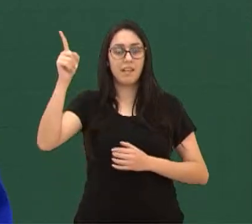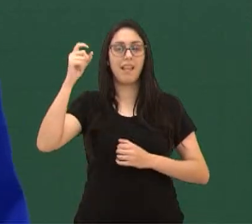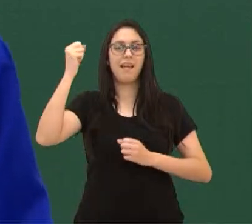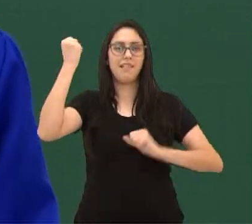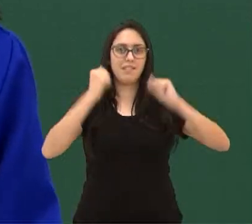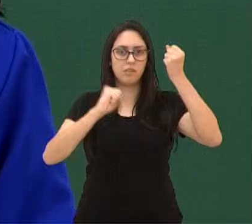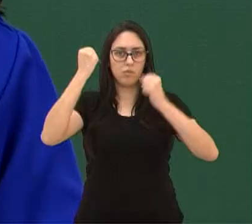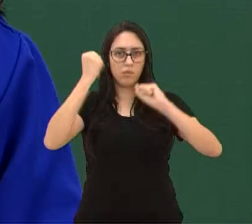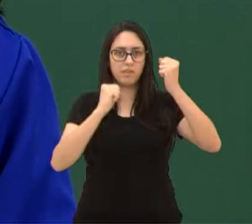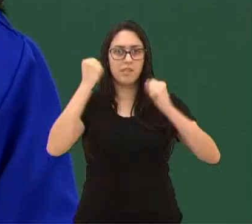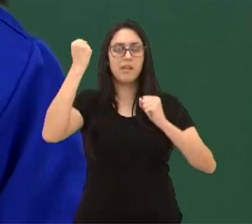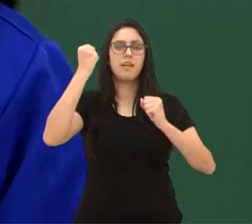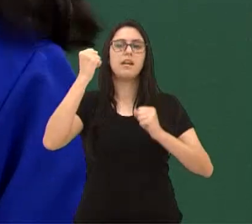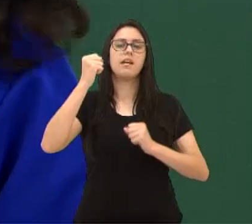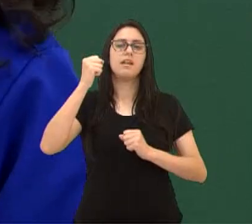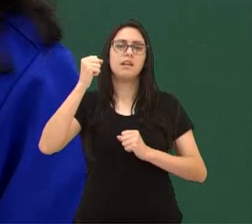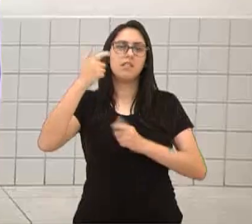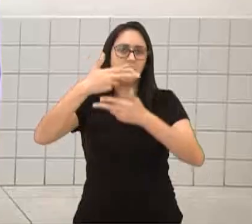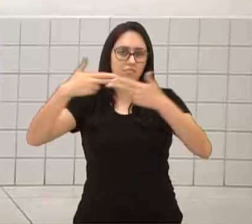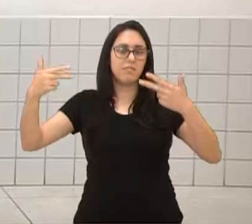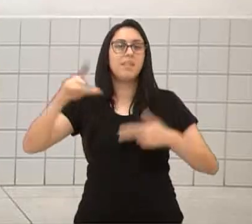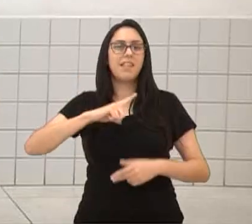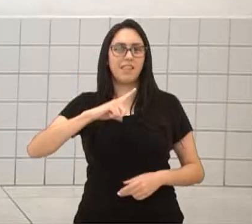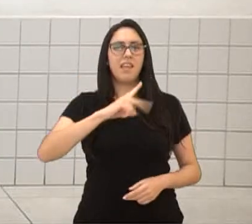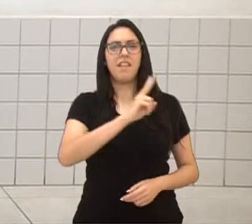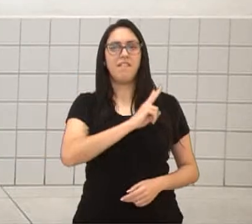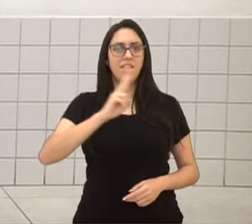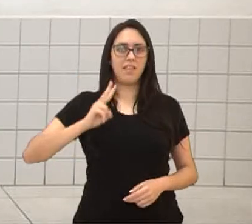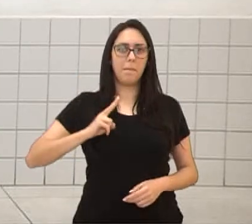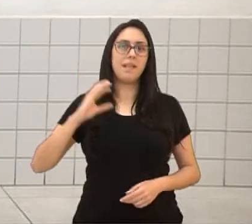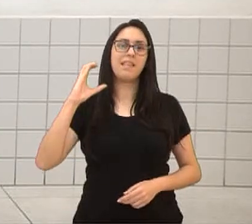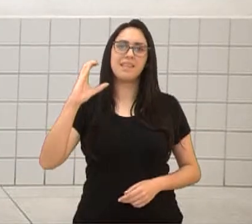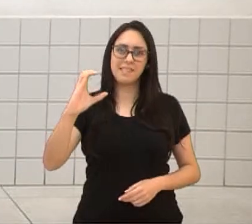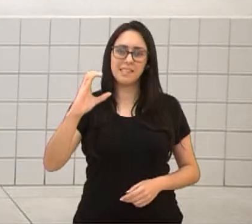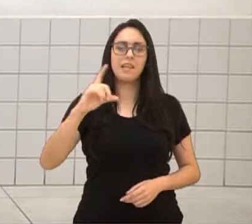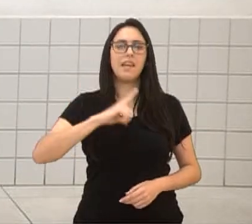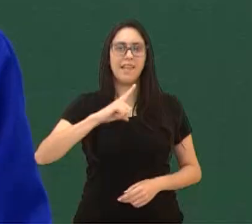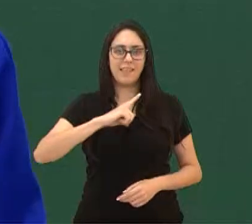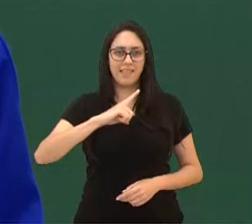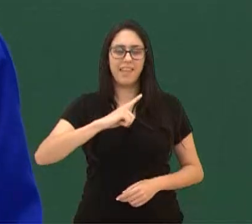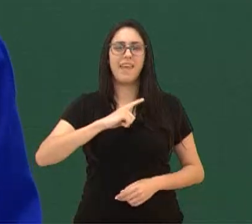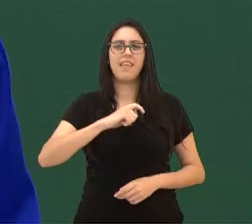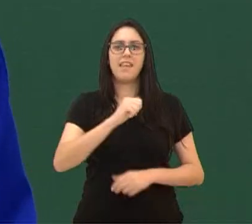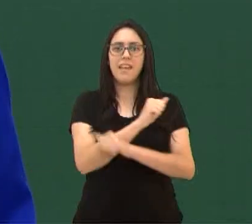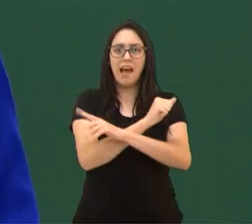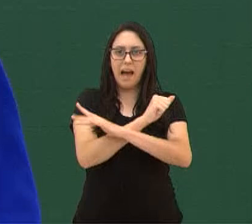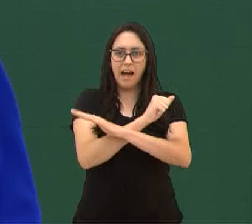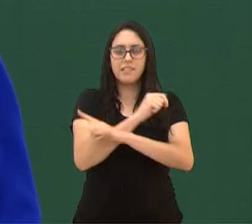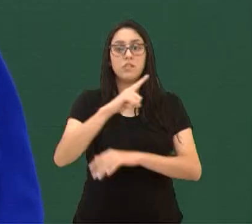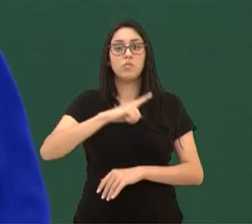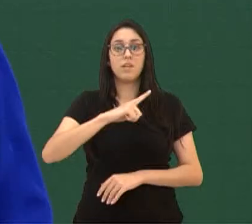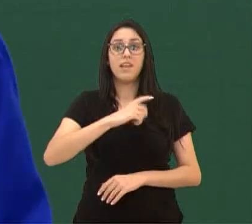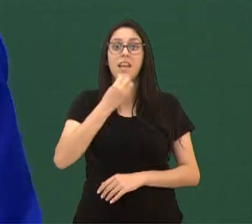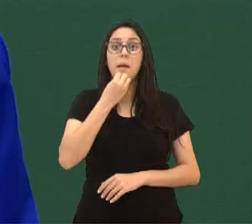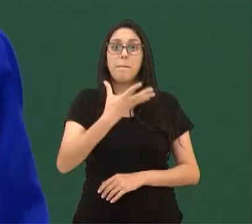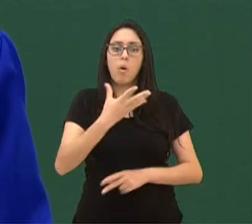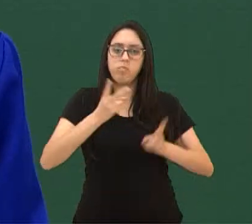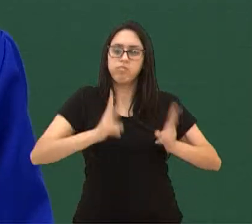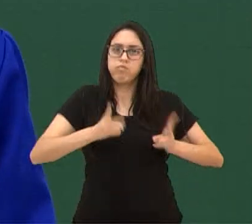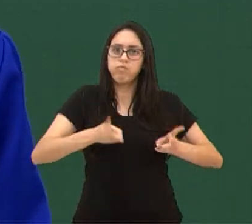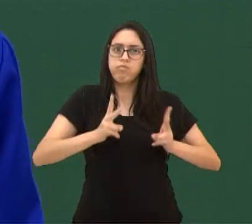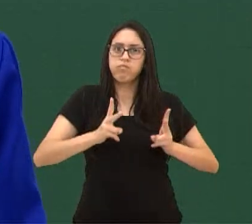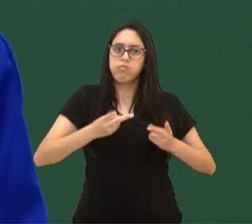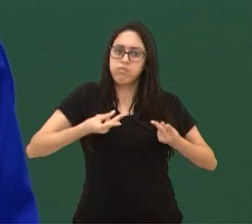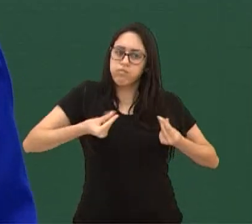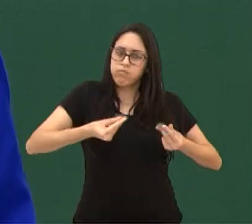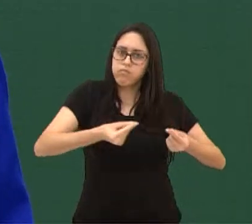usa adicionar a vitamina C em forma de ácido ascórbico em vários alimentos para prolongar o processo de vida